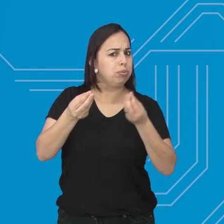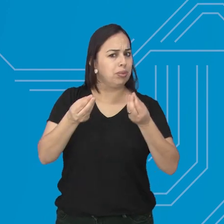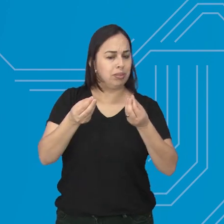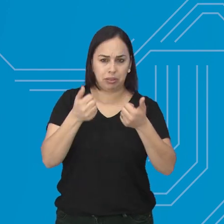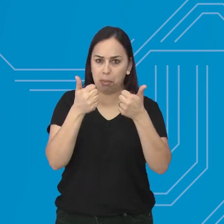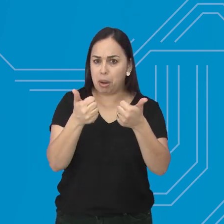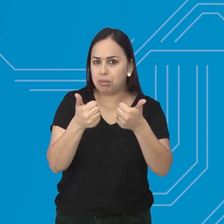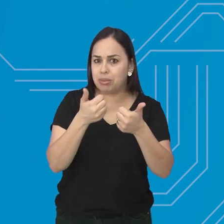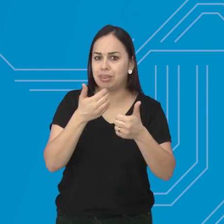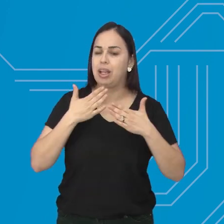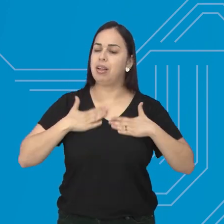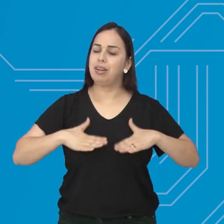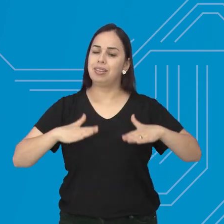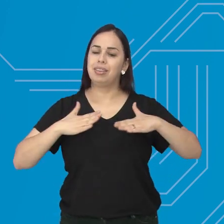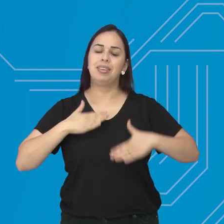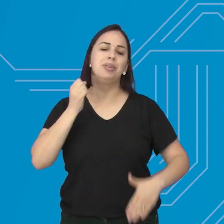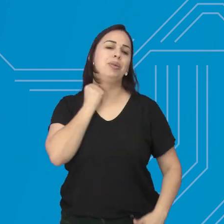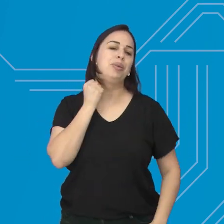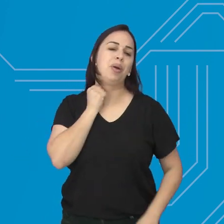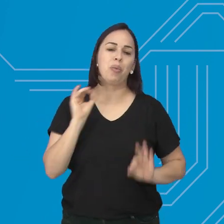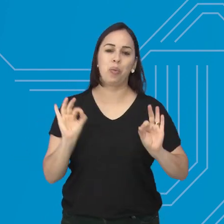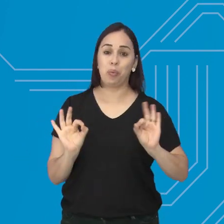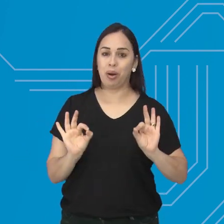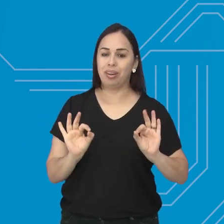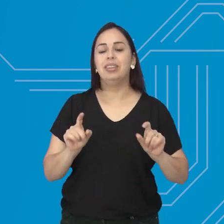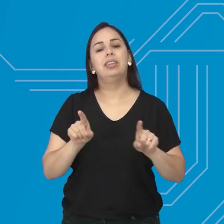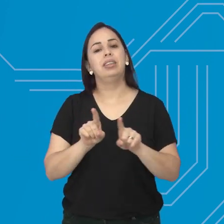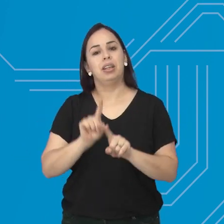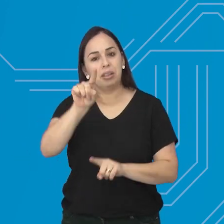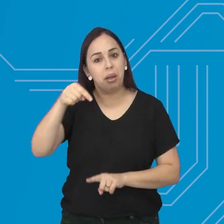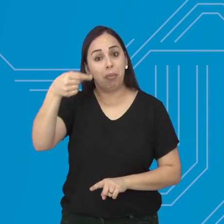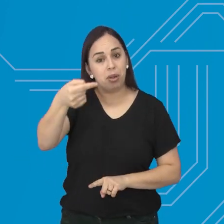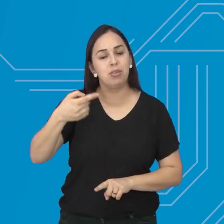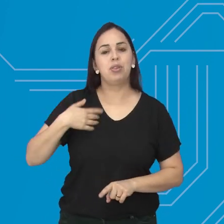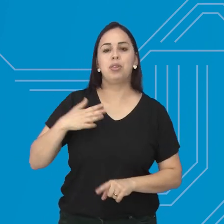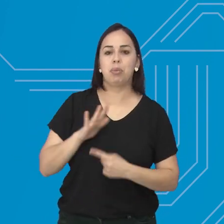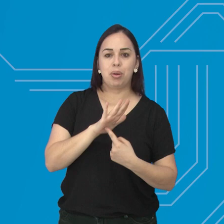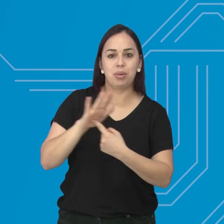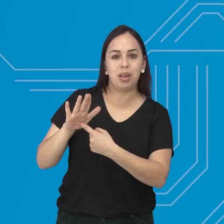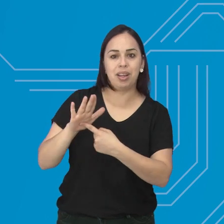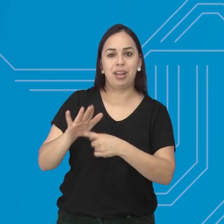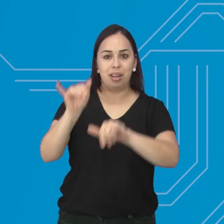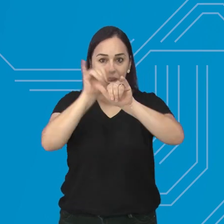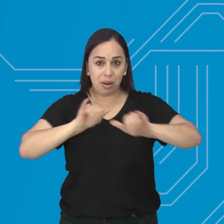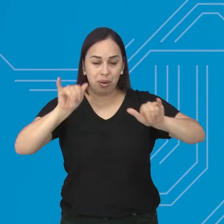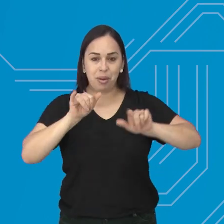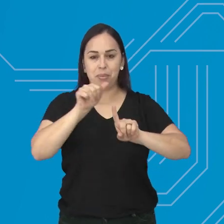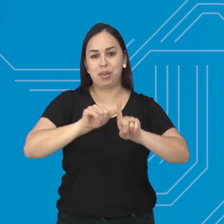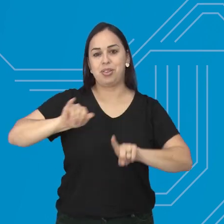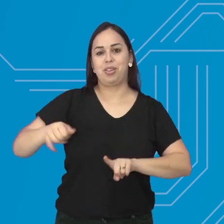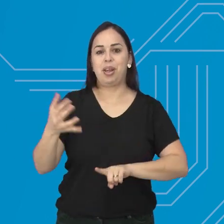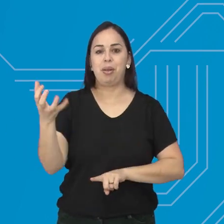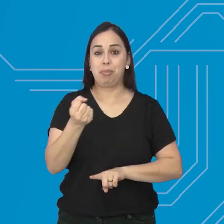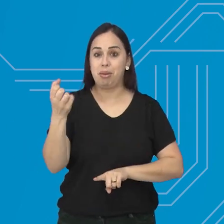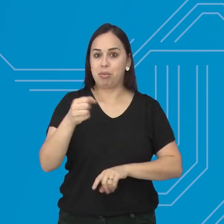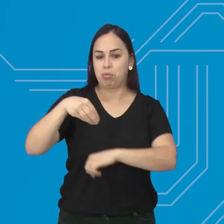mental, hein? Tá bem? Tá tranquilo, sem estresse? Pois então, no próximo bloco, vamos te mostrar a campanha Janeiro Branco, com dicas